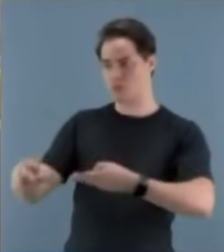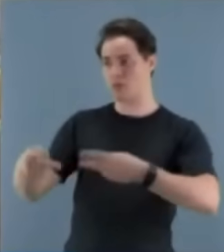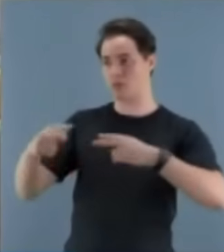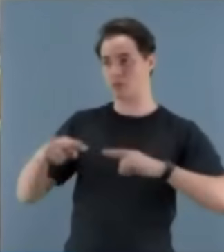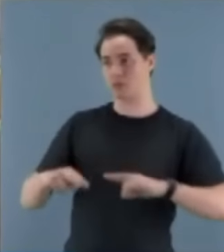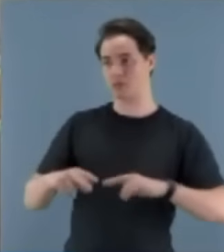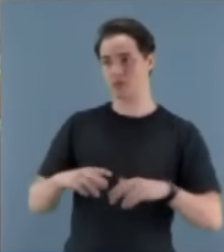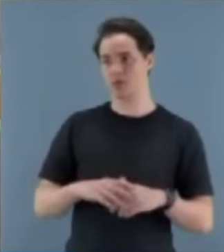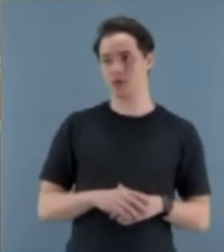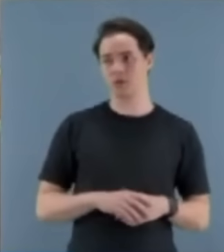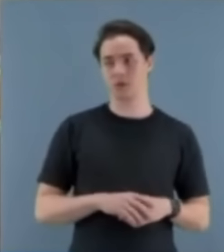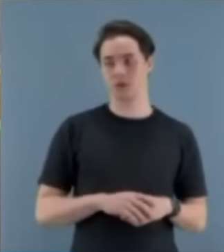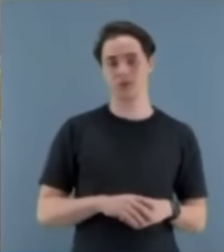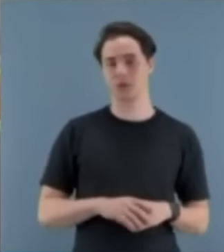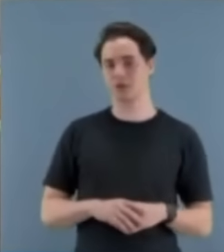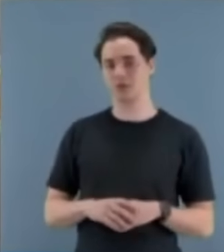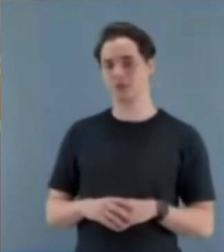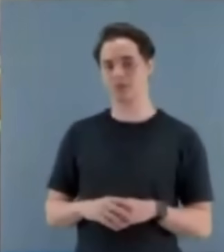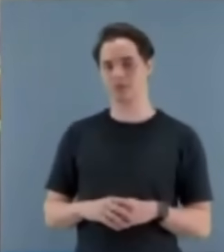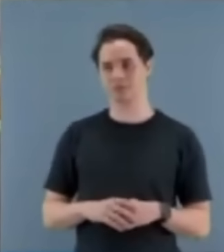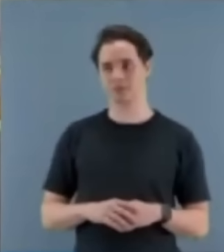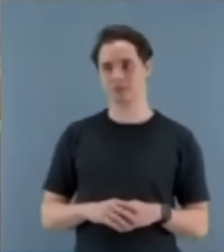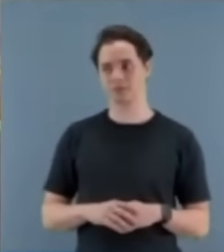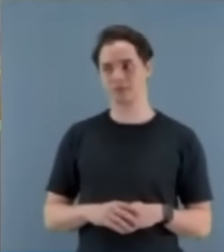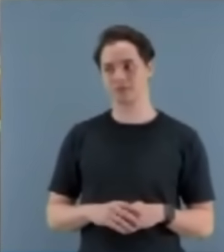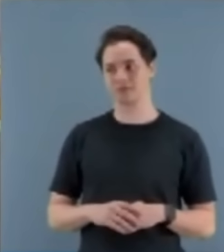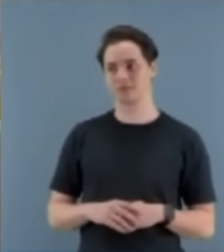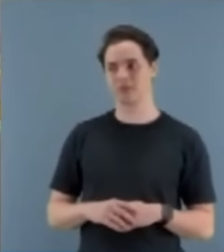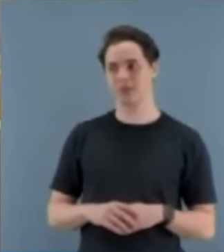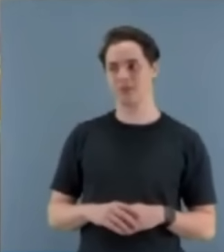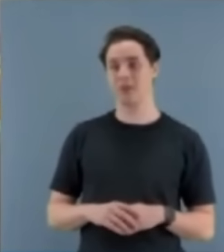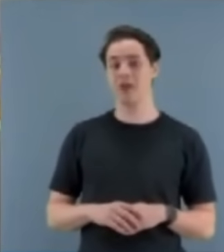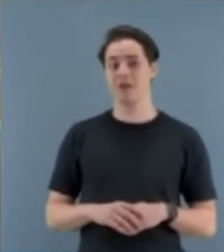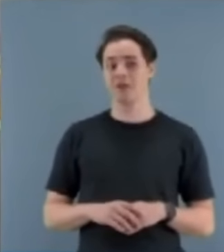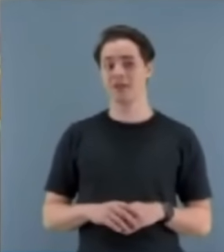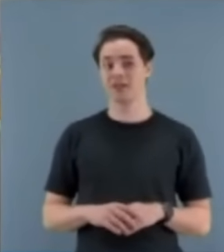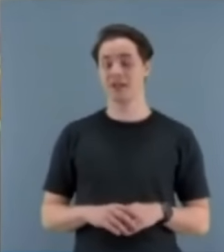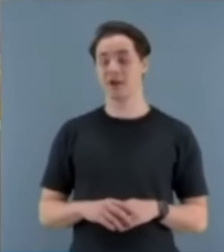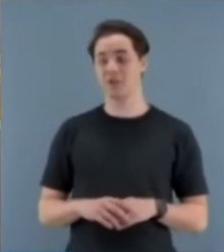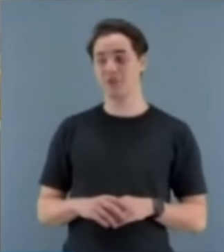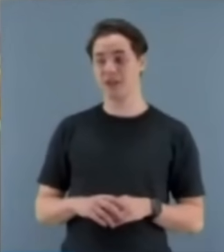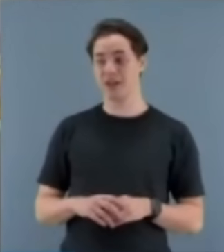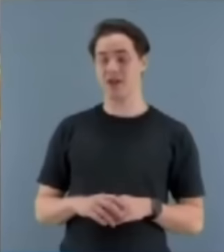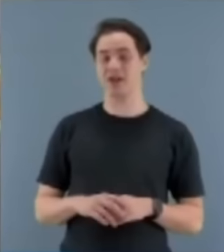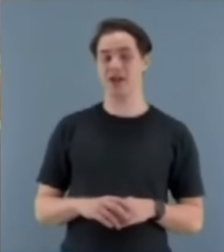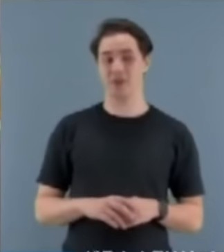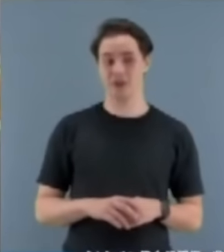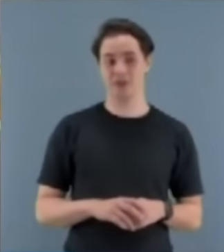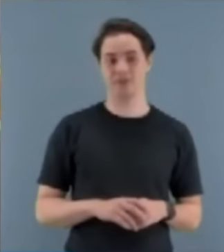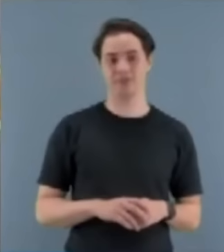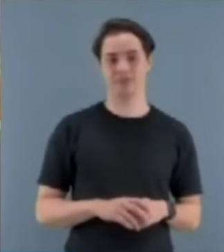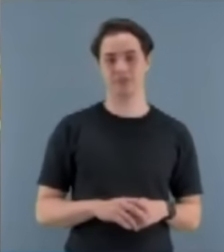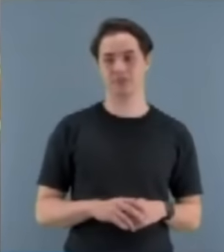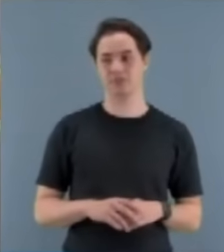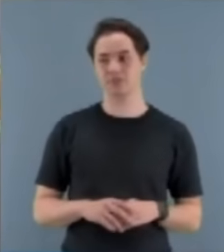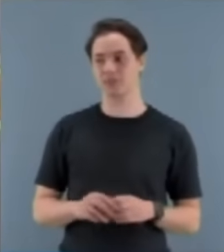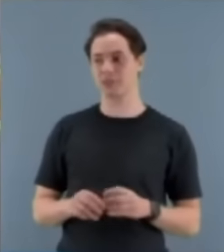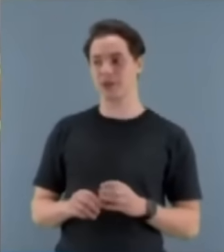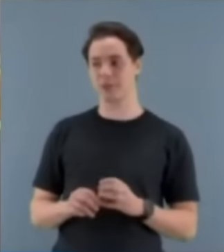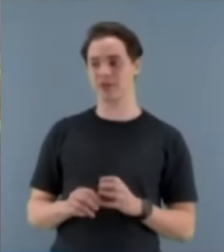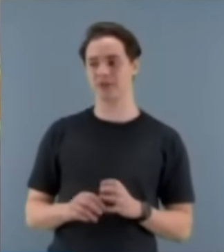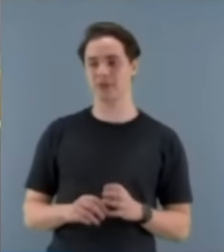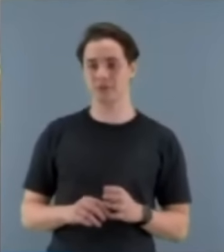é... O senhor fez declaração dela no imposto de renda? Porque isso a gente tem que declarar. Sim. Essa declaração ela foi feita,